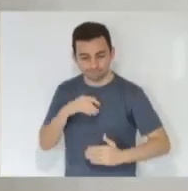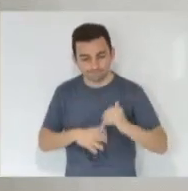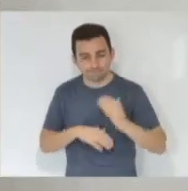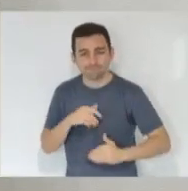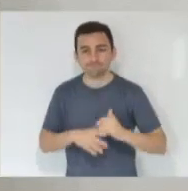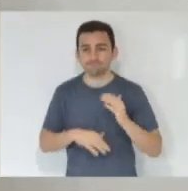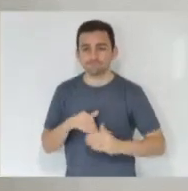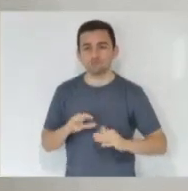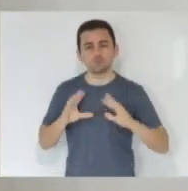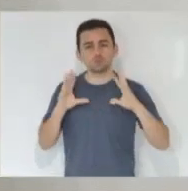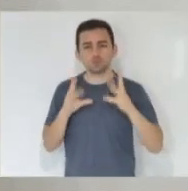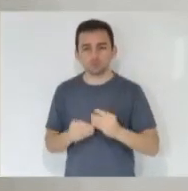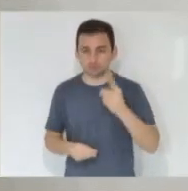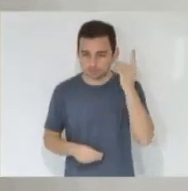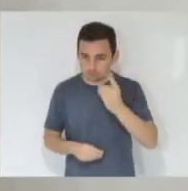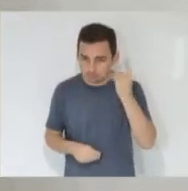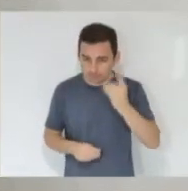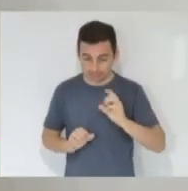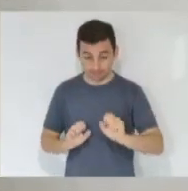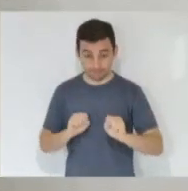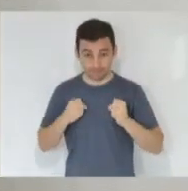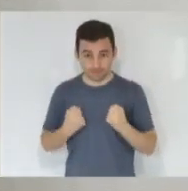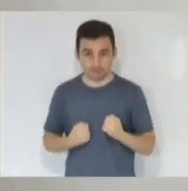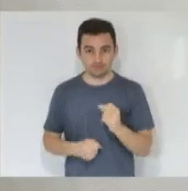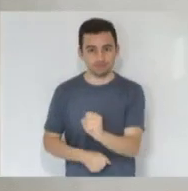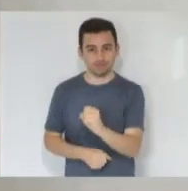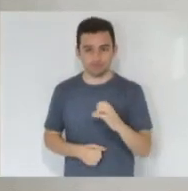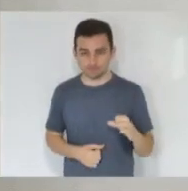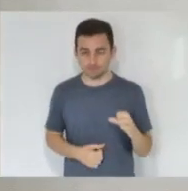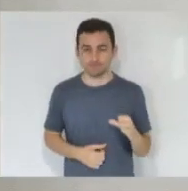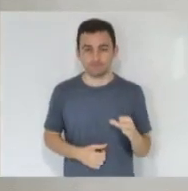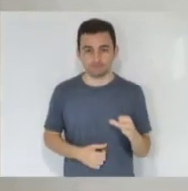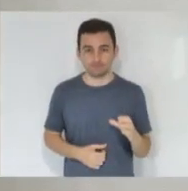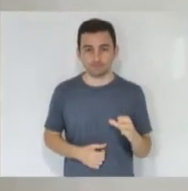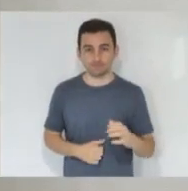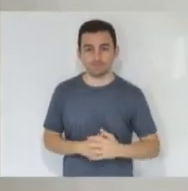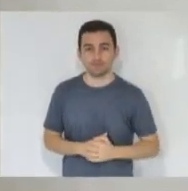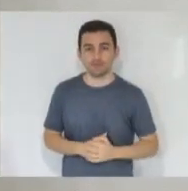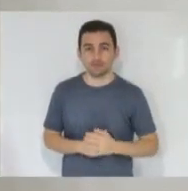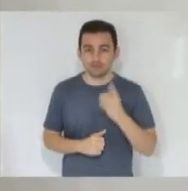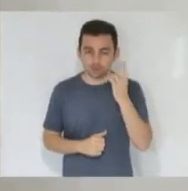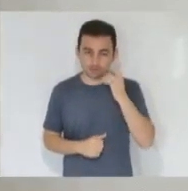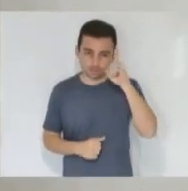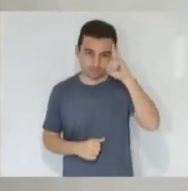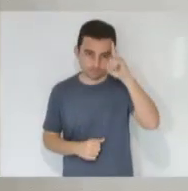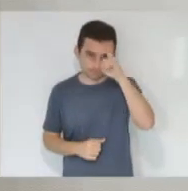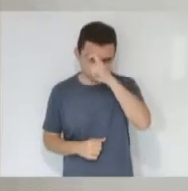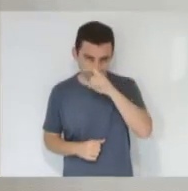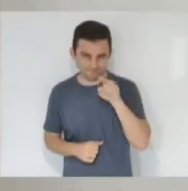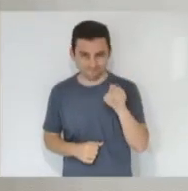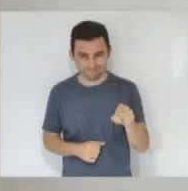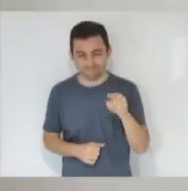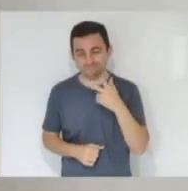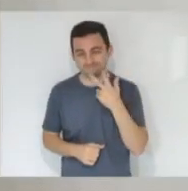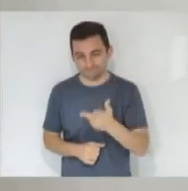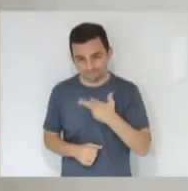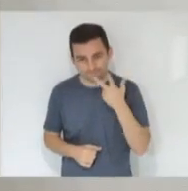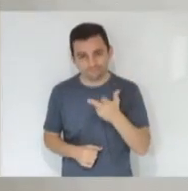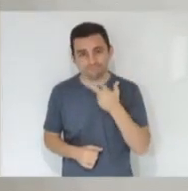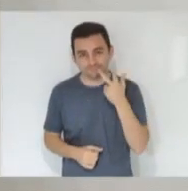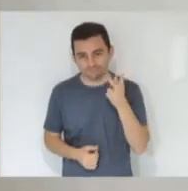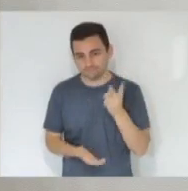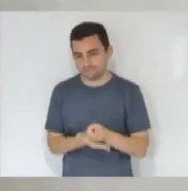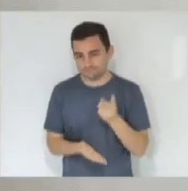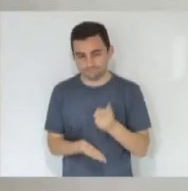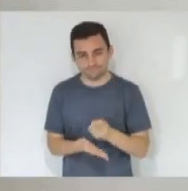dos parlamentares em defesa de Santa Catarina. Deputado Marcos Vieira, nós temos falado isso. Nós não